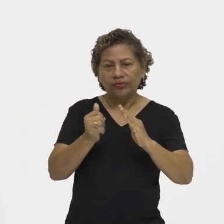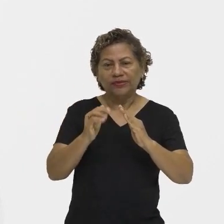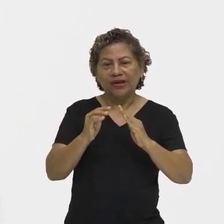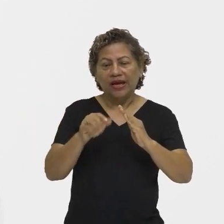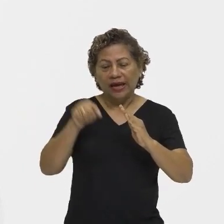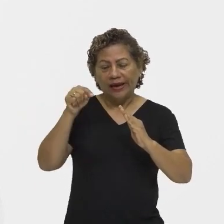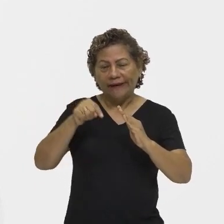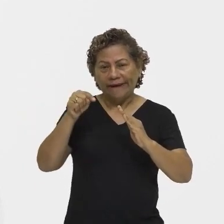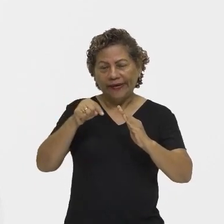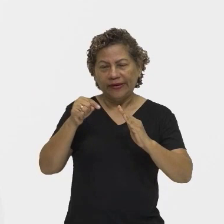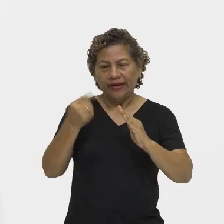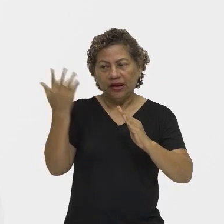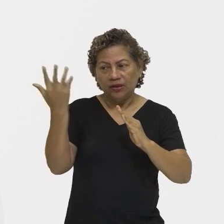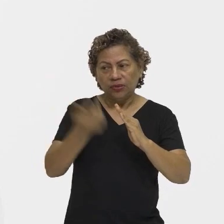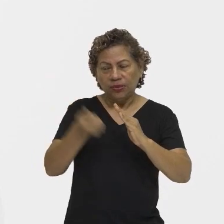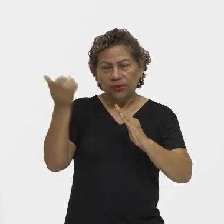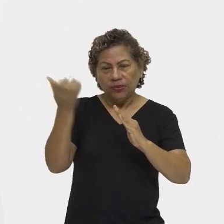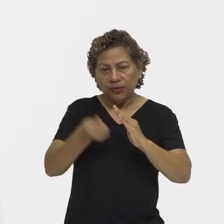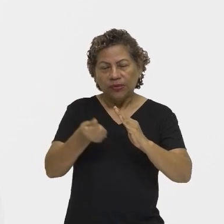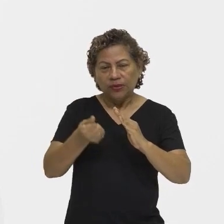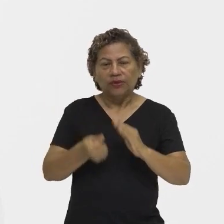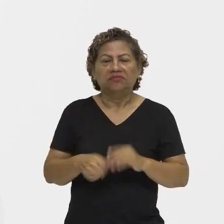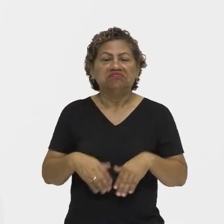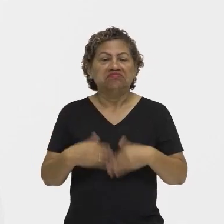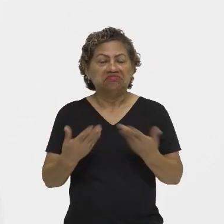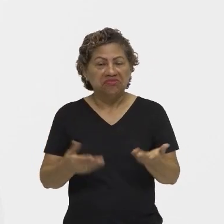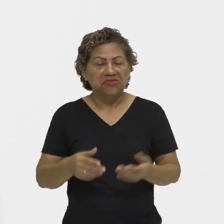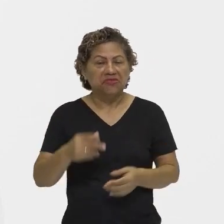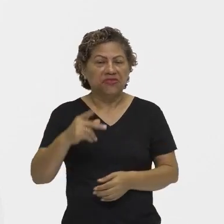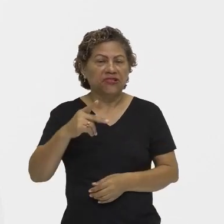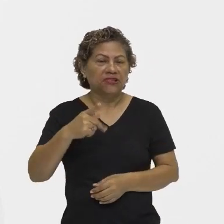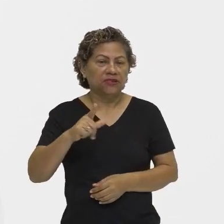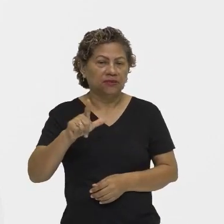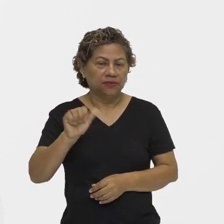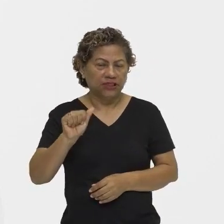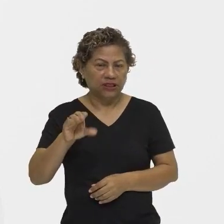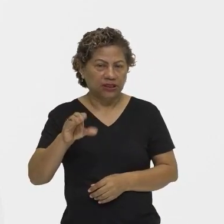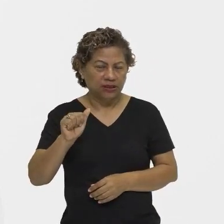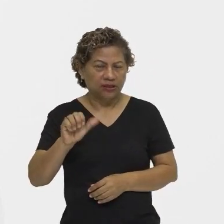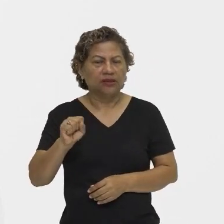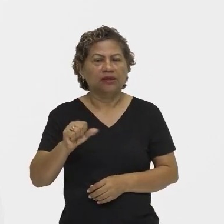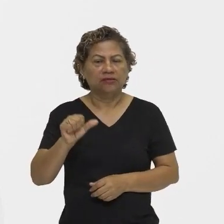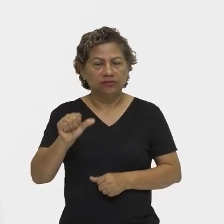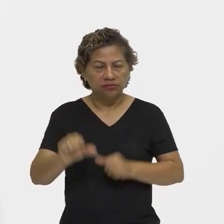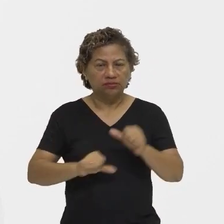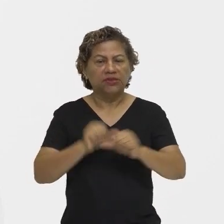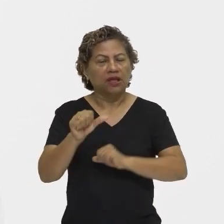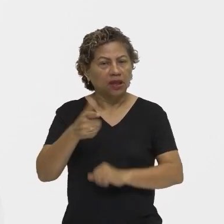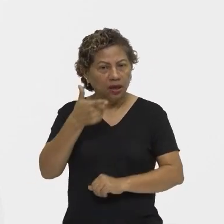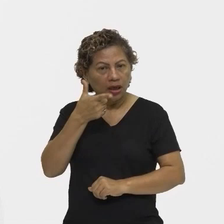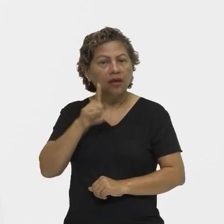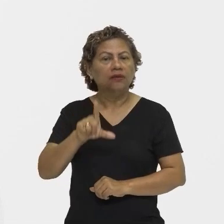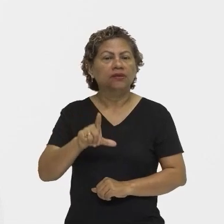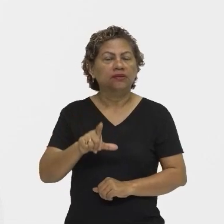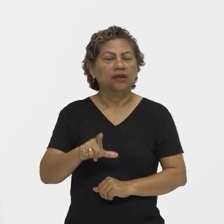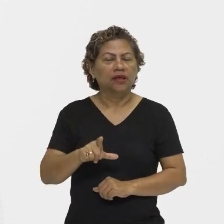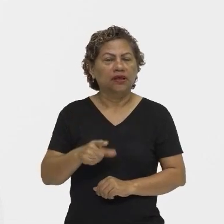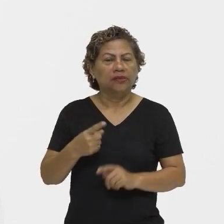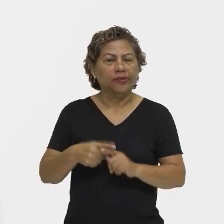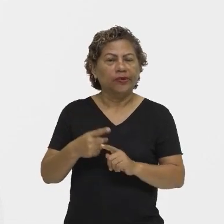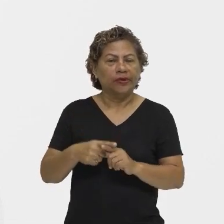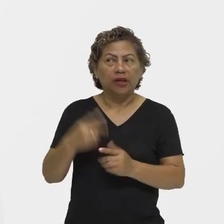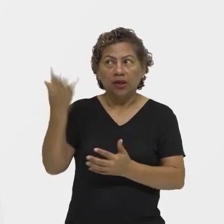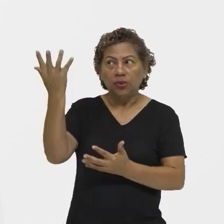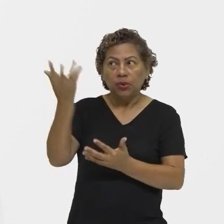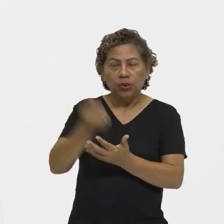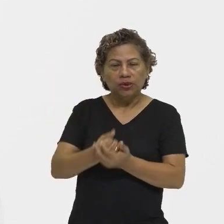sol, né, da luz do sol, e essas placas elas conseguem transformar essa energia que vem do sol em